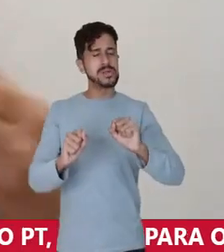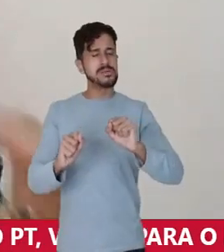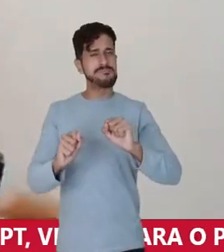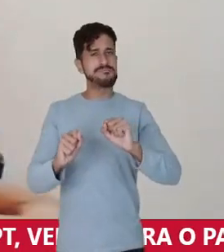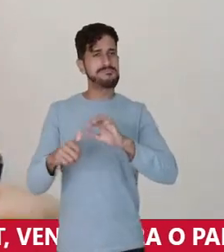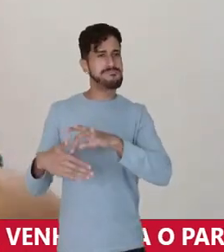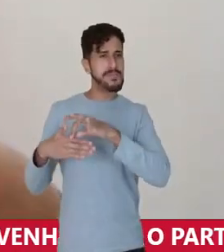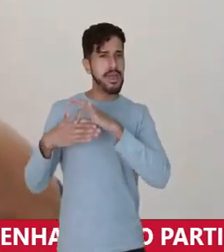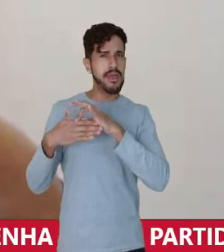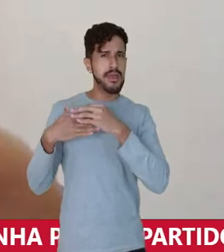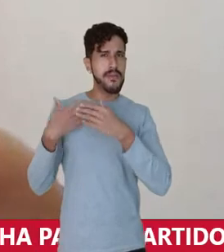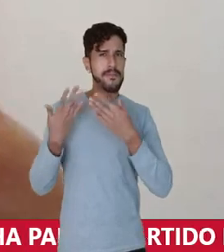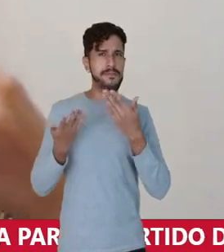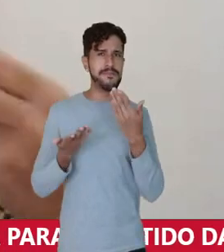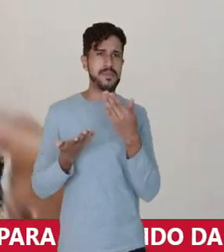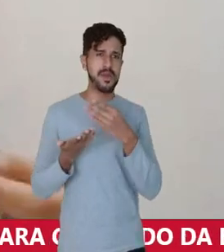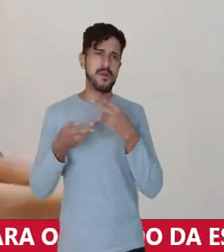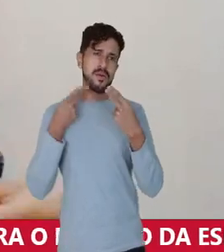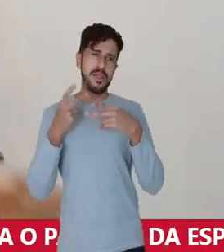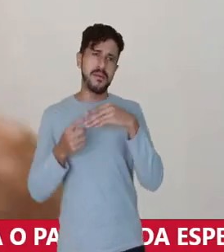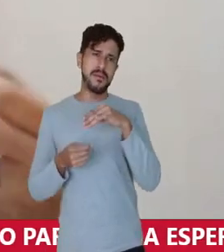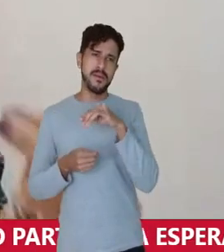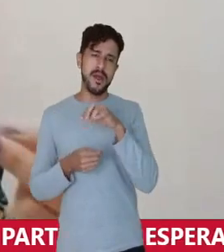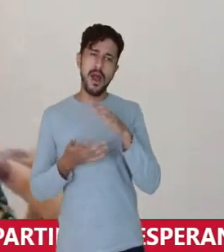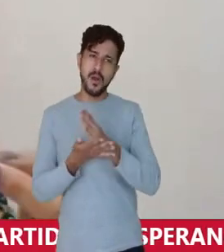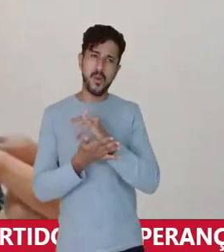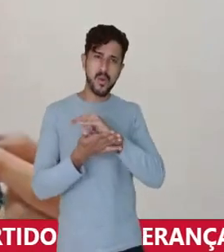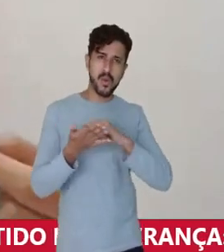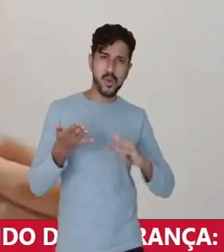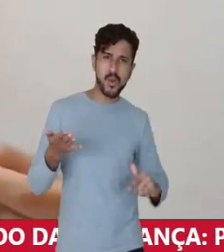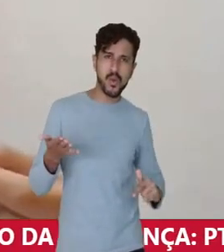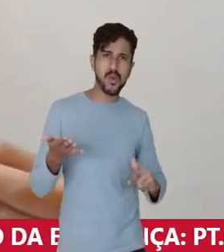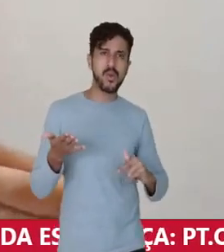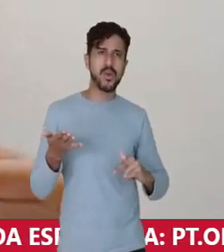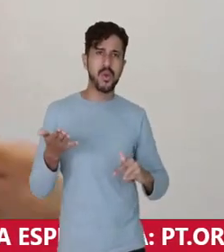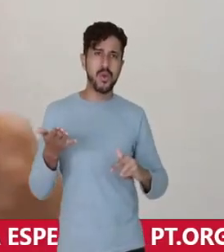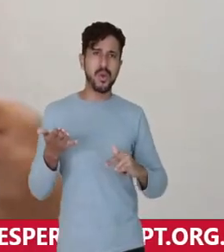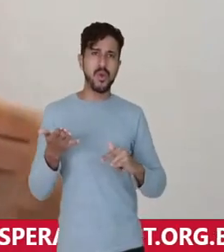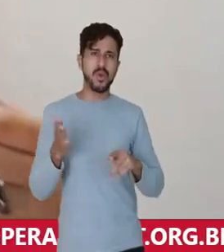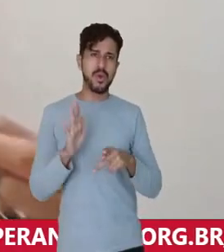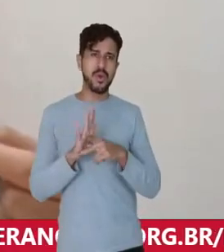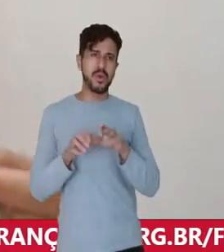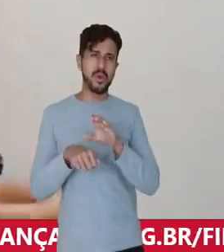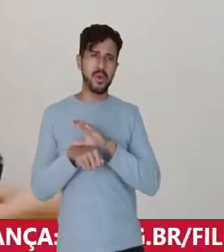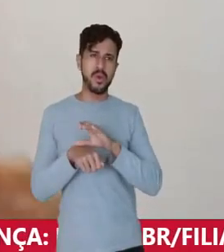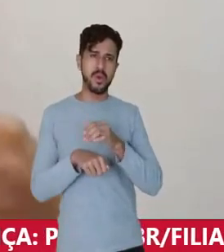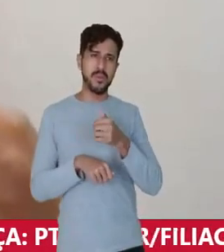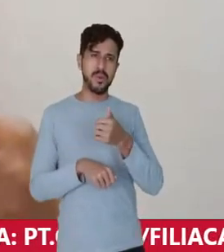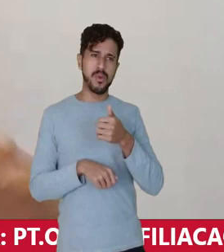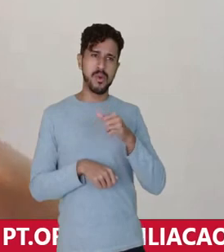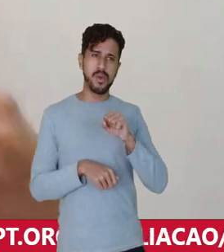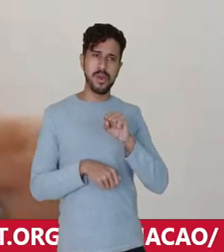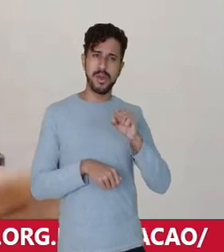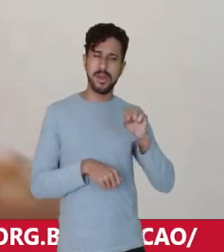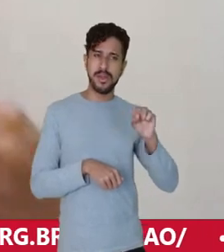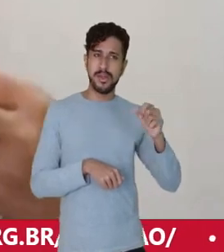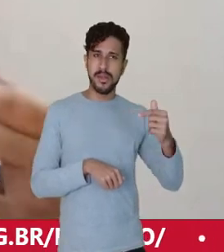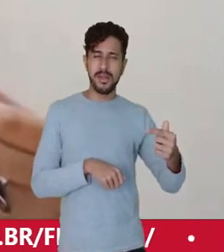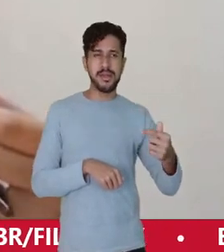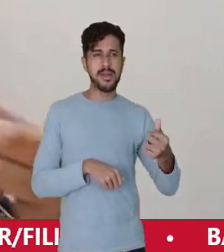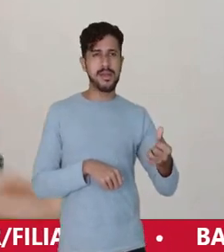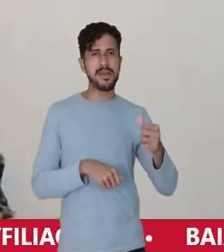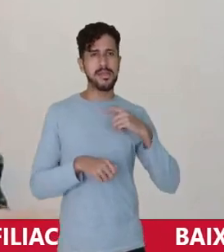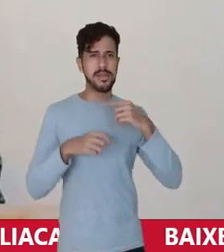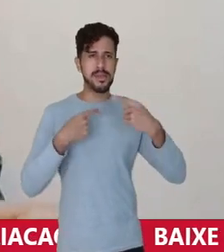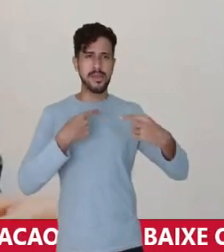estava resgatando isso com a Cris, em documentos como o Negro pela Constituinte, em 1986. Lá a gente encontra